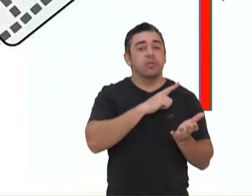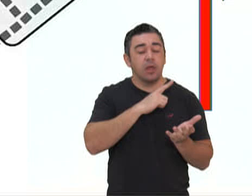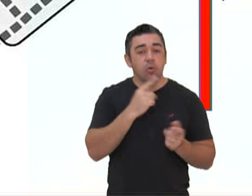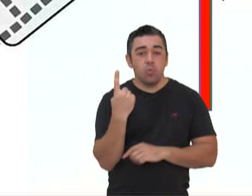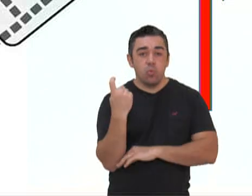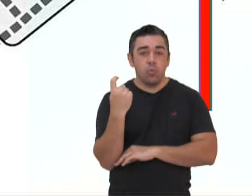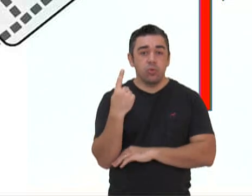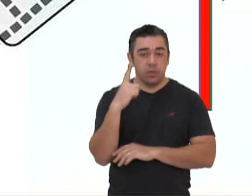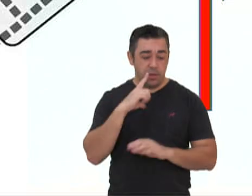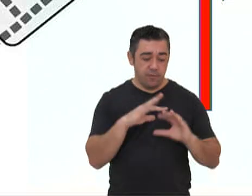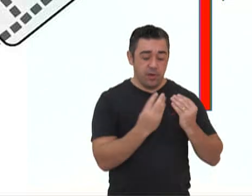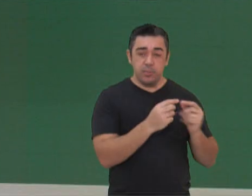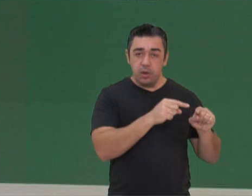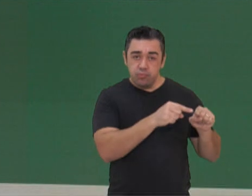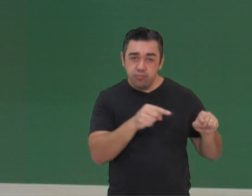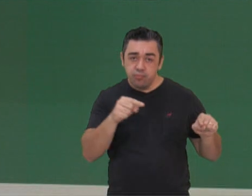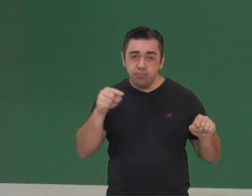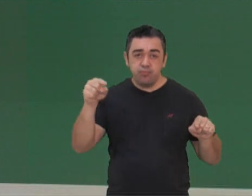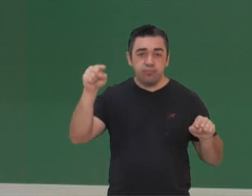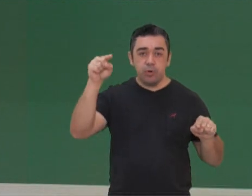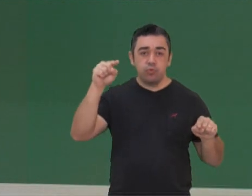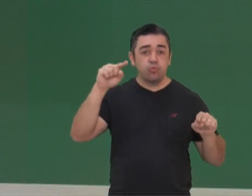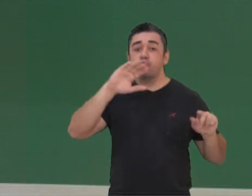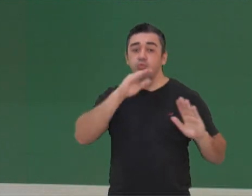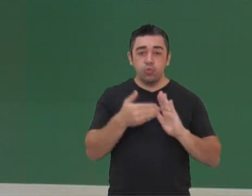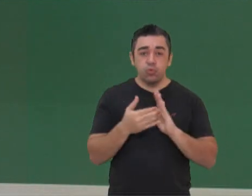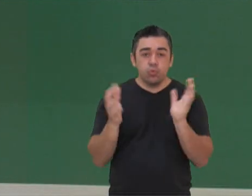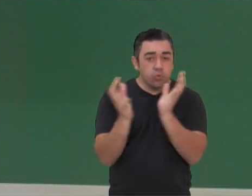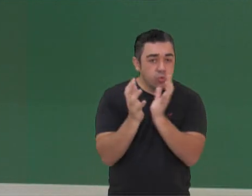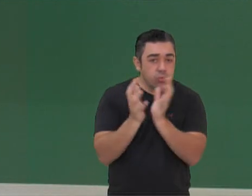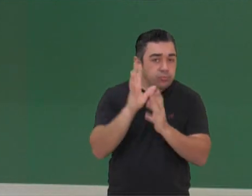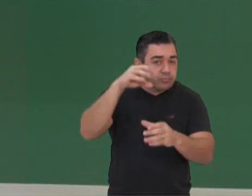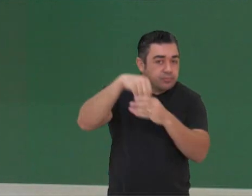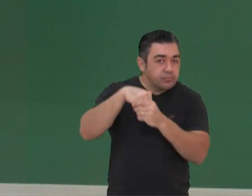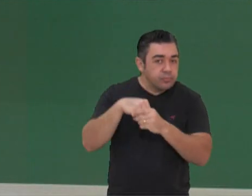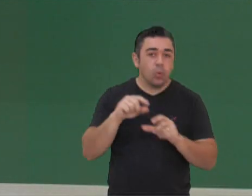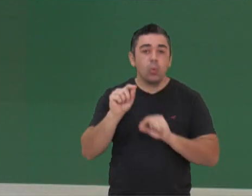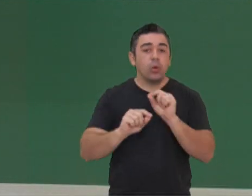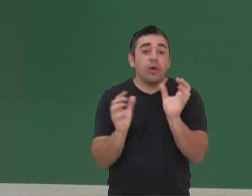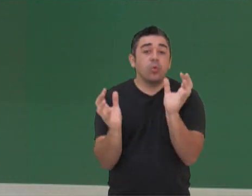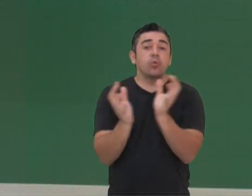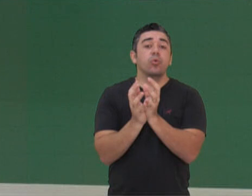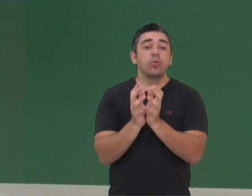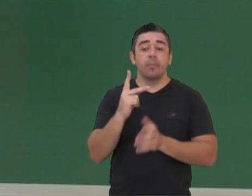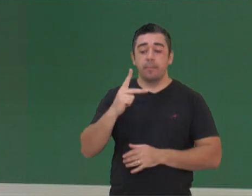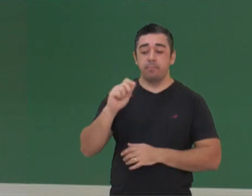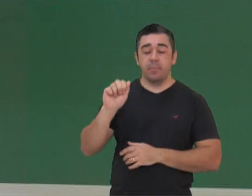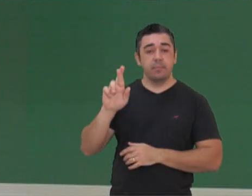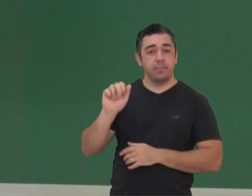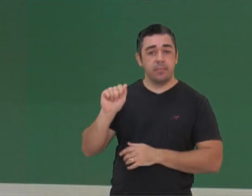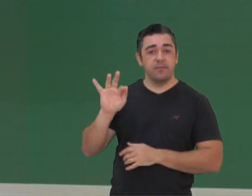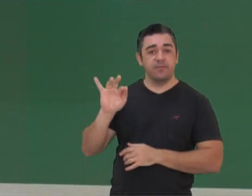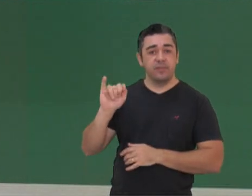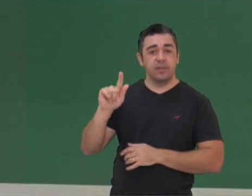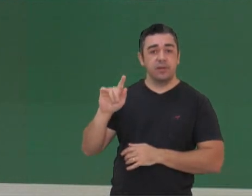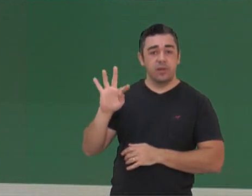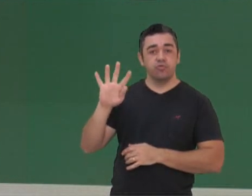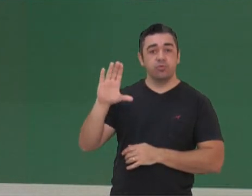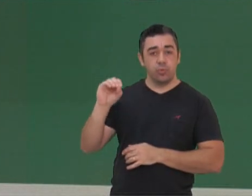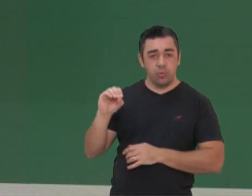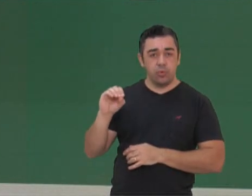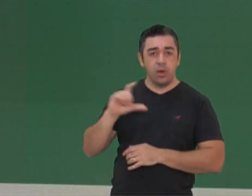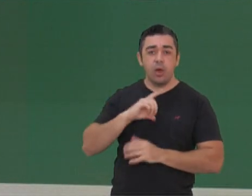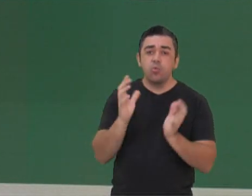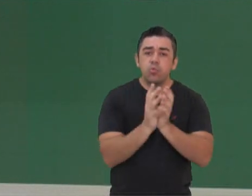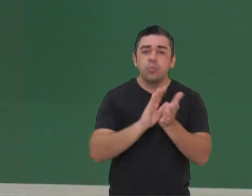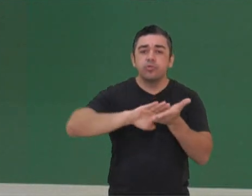um ancestral comum e está todo mundo dentro desse grupo aí. O que é um grupo parafilético? É um grupo que você deixou